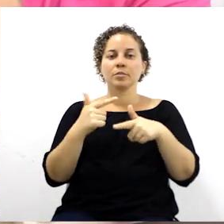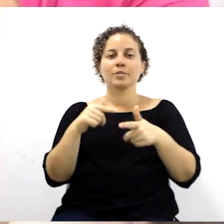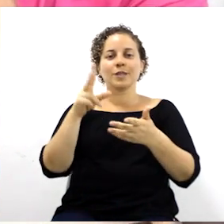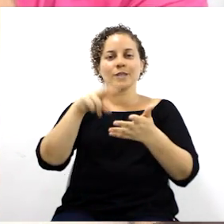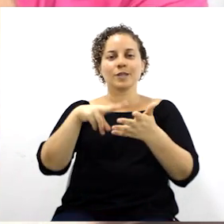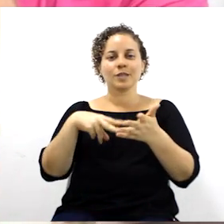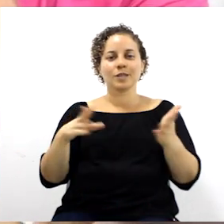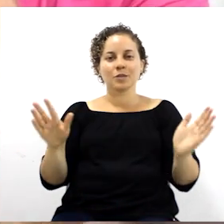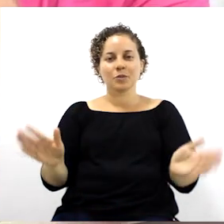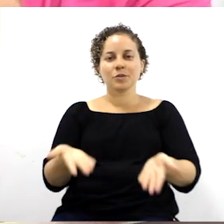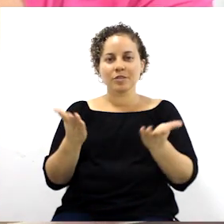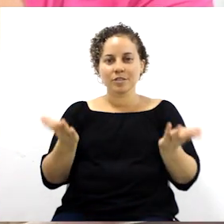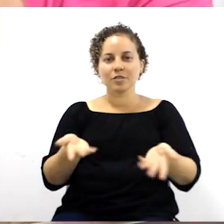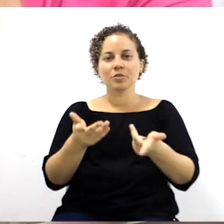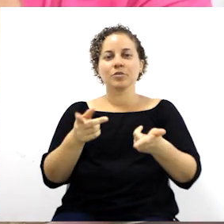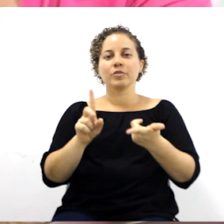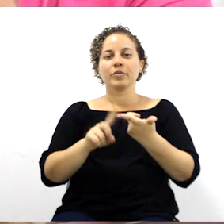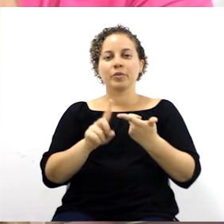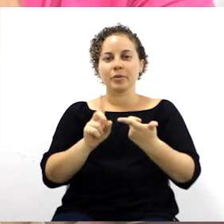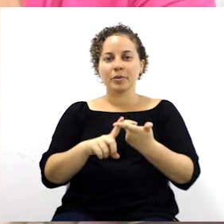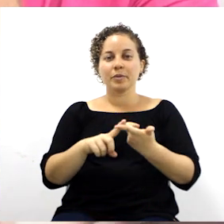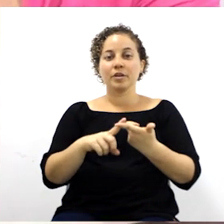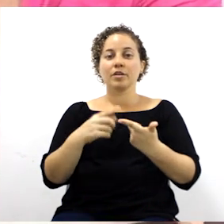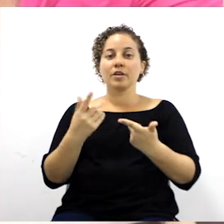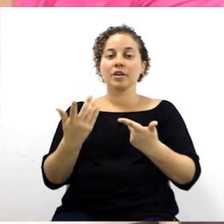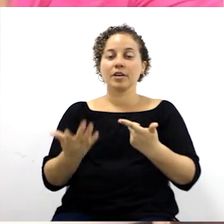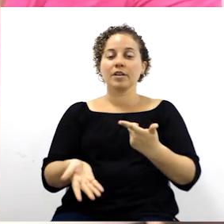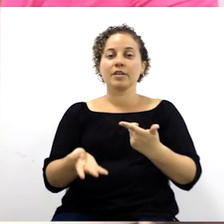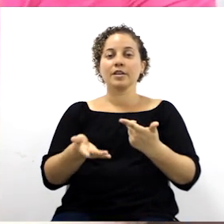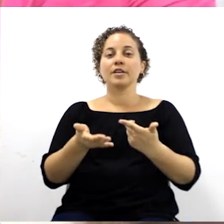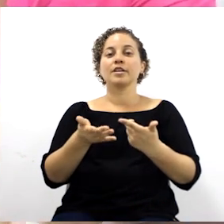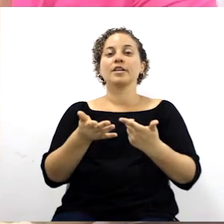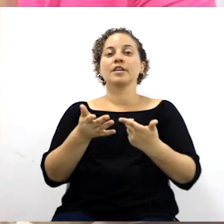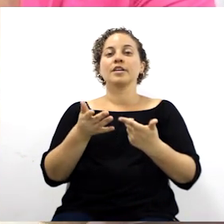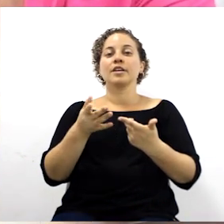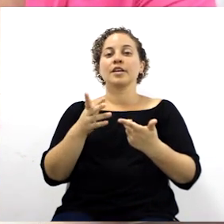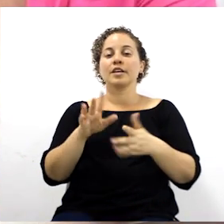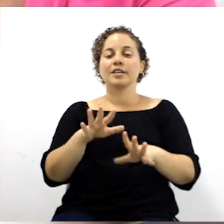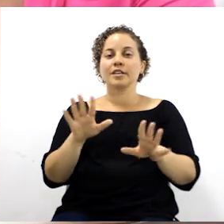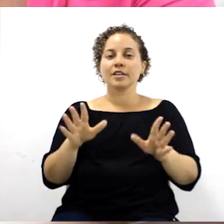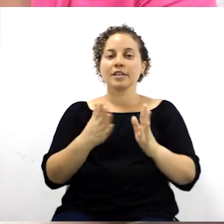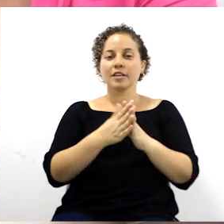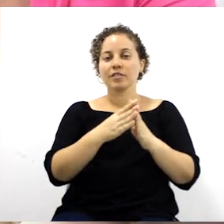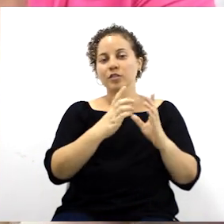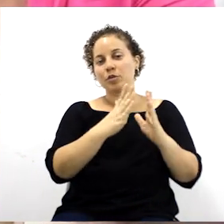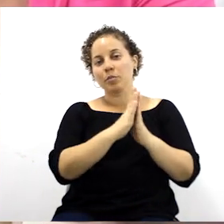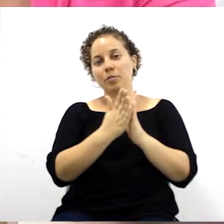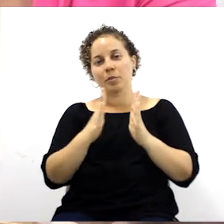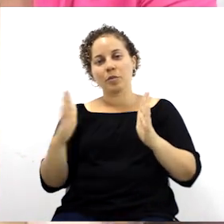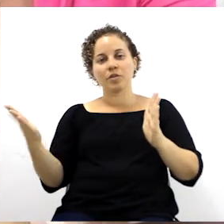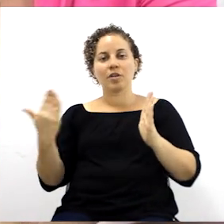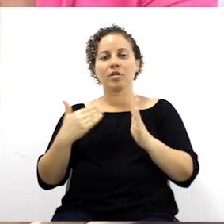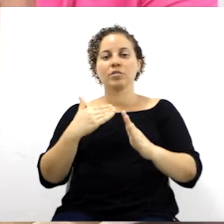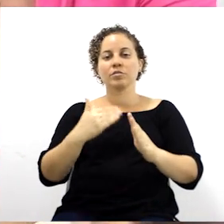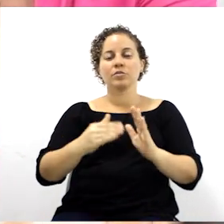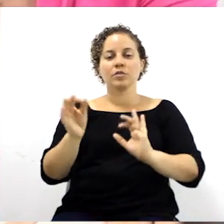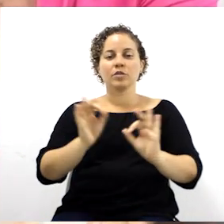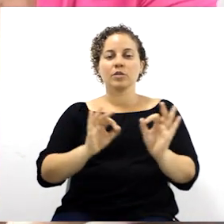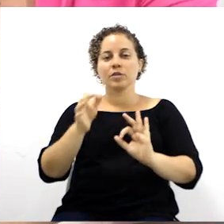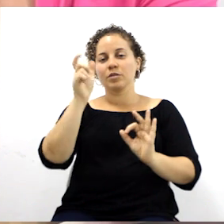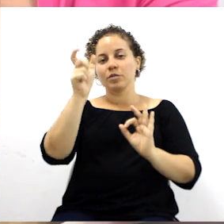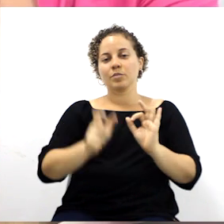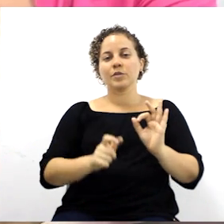leitura, né? Trabalho de incentivos à leitura, e principalmente a questão da extensão bibliotecária, que seria aqueles trabalhos que o bibliotecário pode